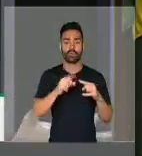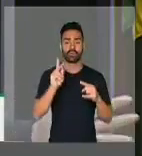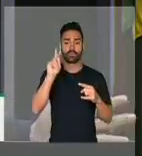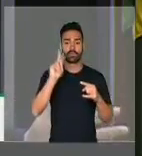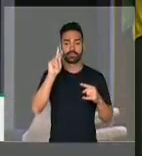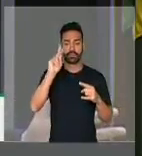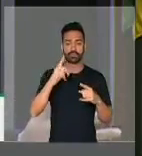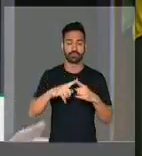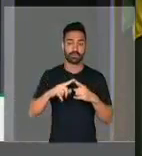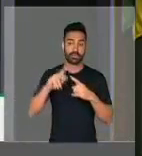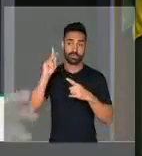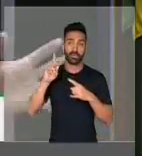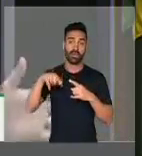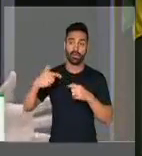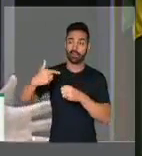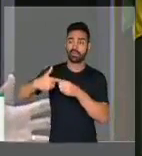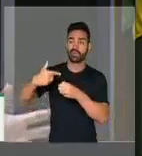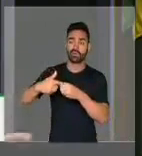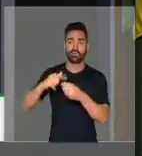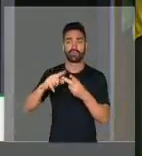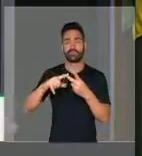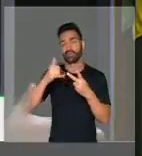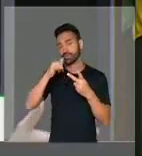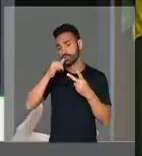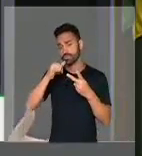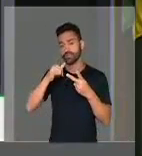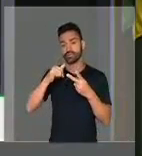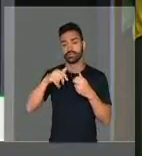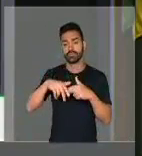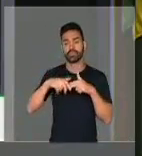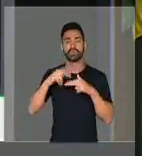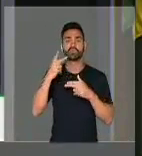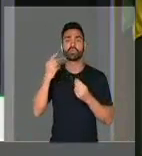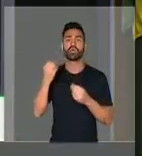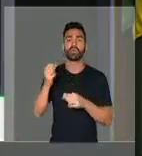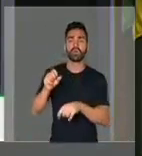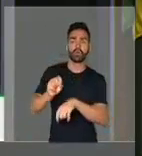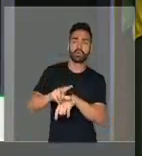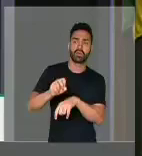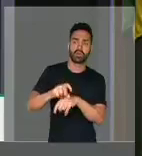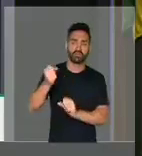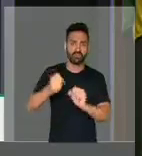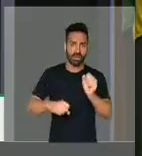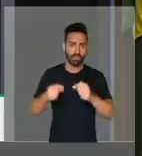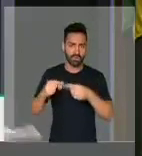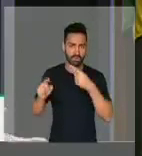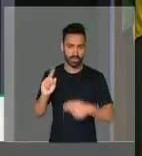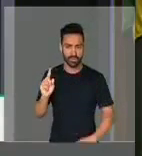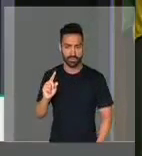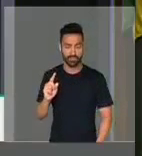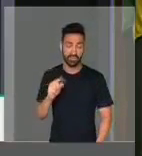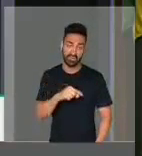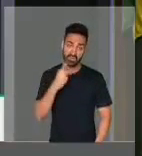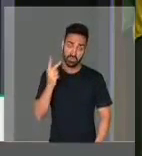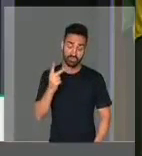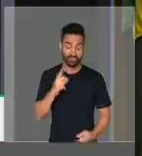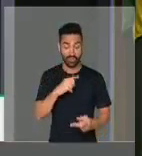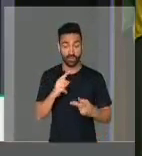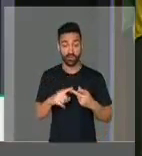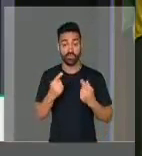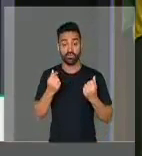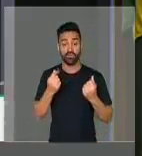empresa de petróleo, uma empresa de energia, e, portanto, fertilizante não faz parte dos negócios da empresa. Segundo, que o preço do